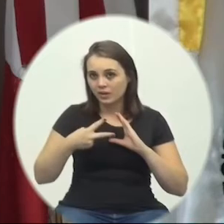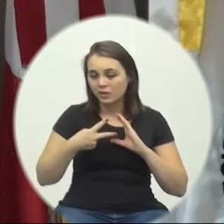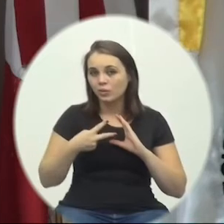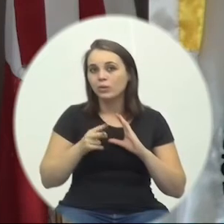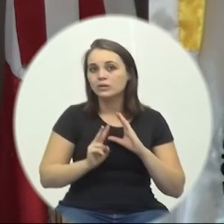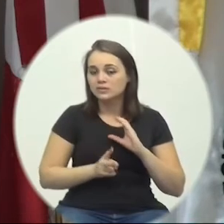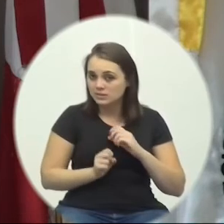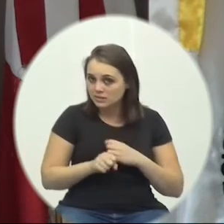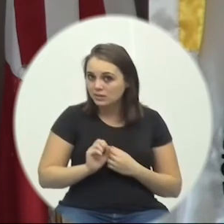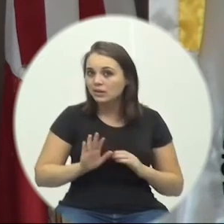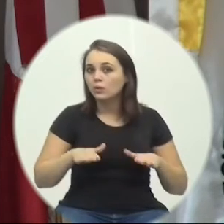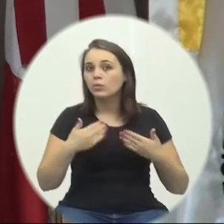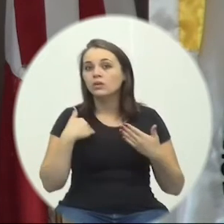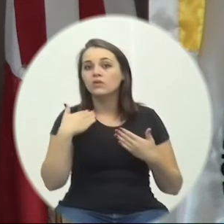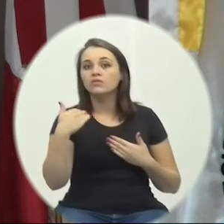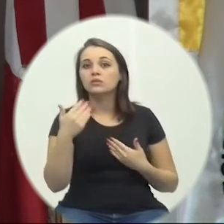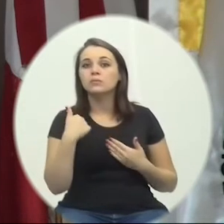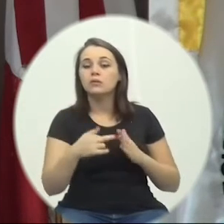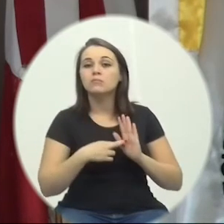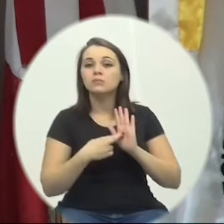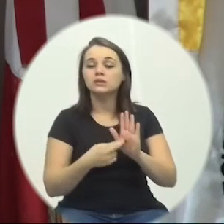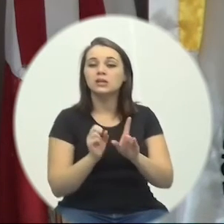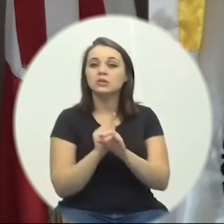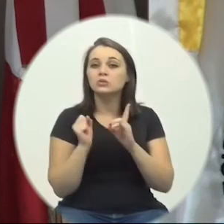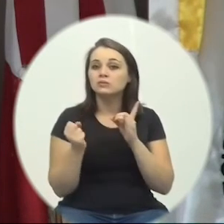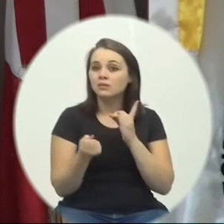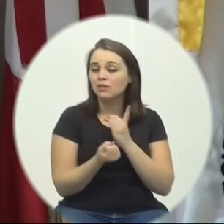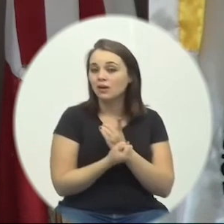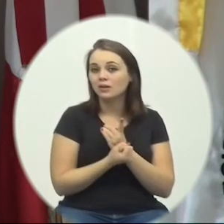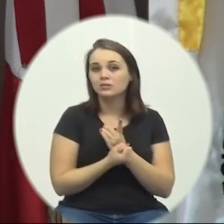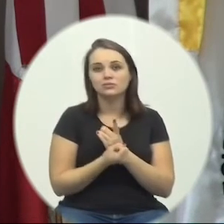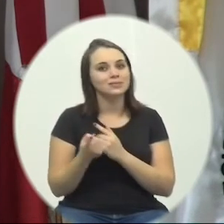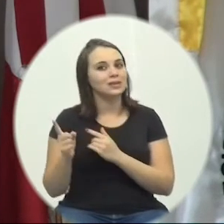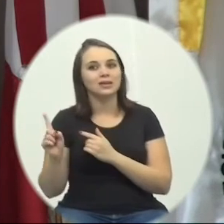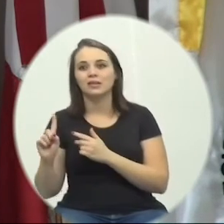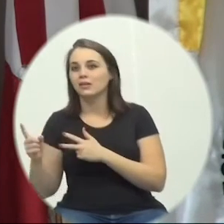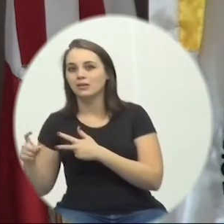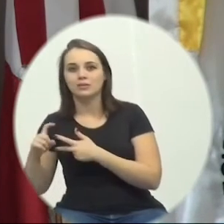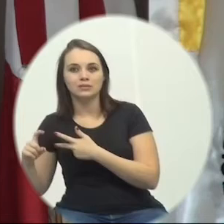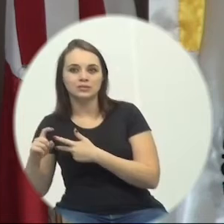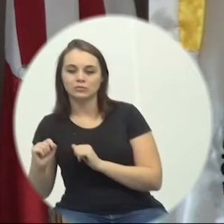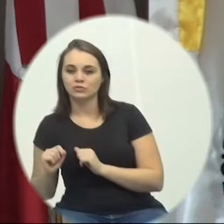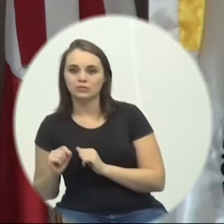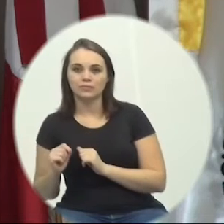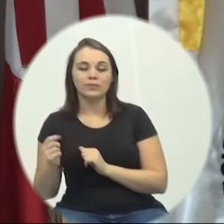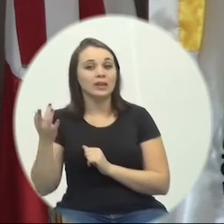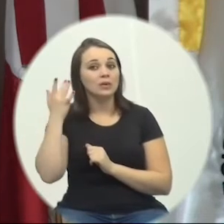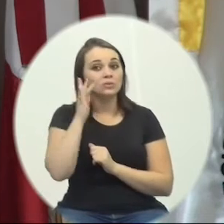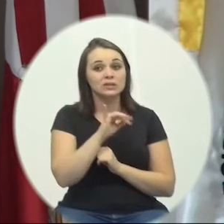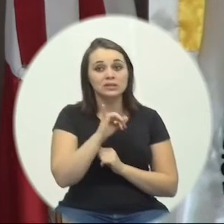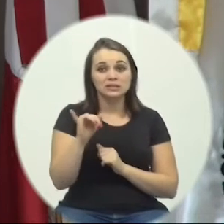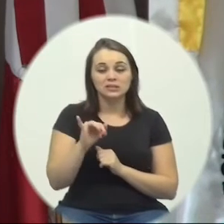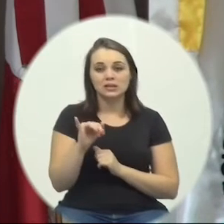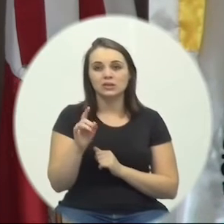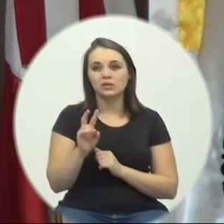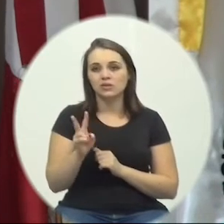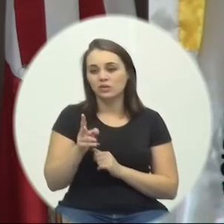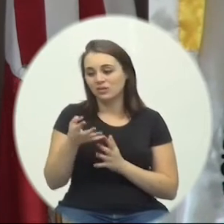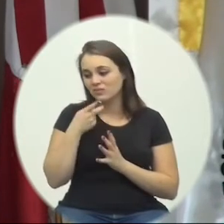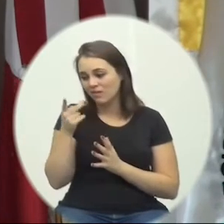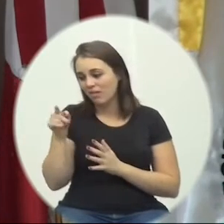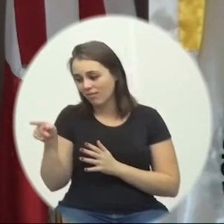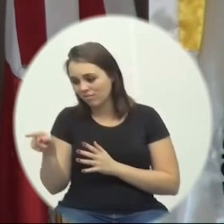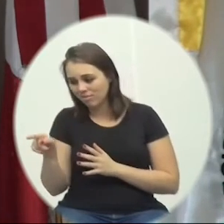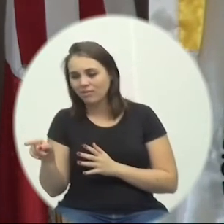sempre quando for chamado vai ser para representar a sociedade, não para representar o Executivo. Não sei se aqui o vereador quis fazer menção ao Executivo Municipal,